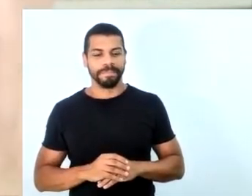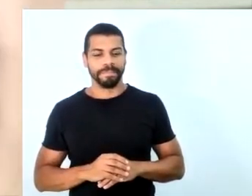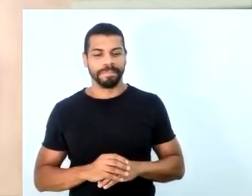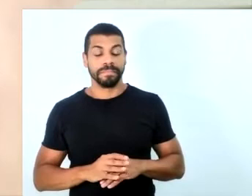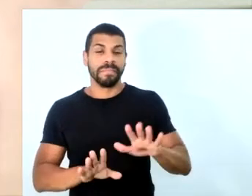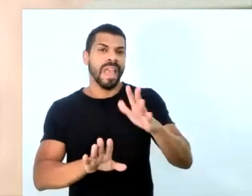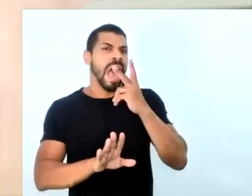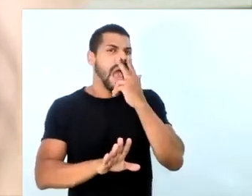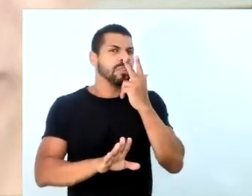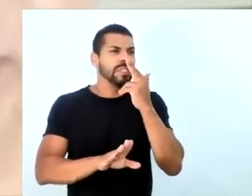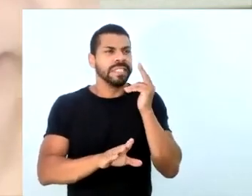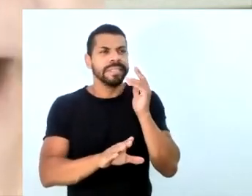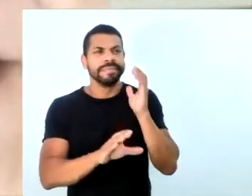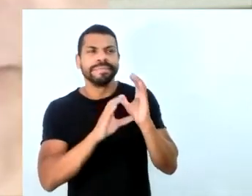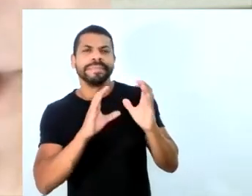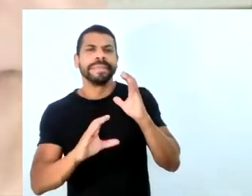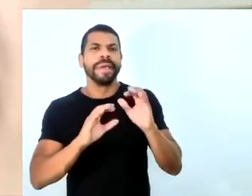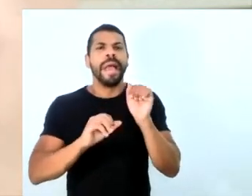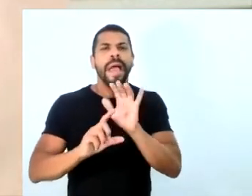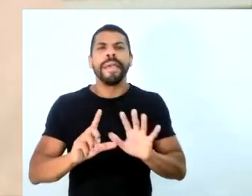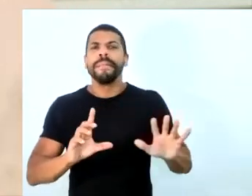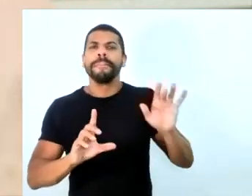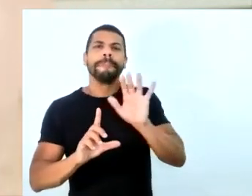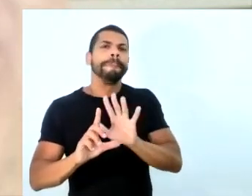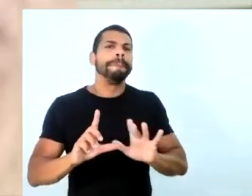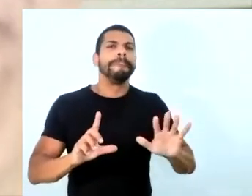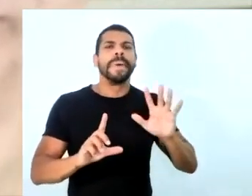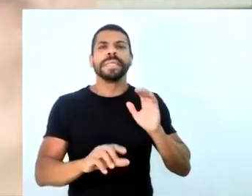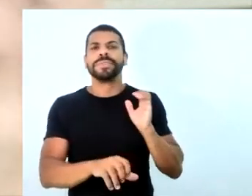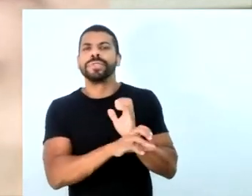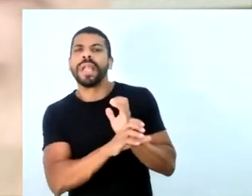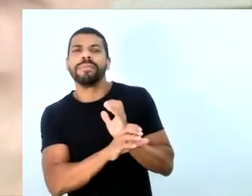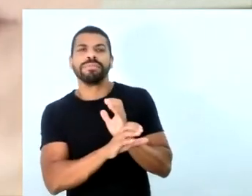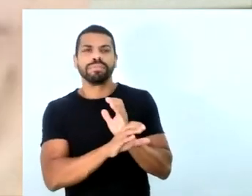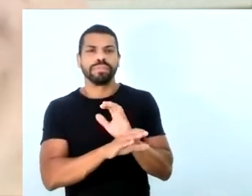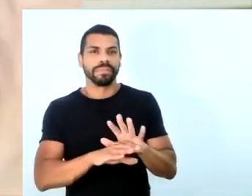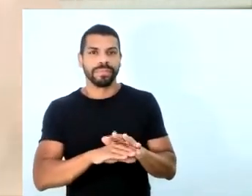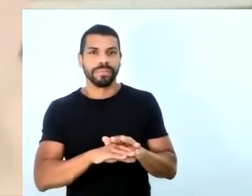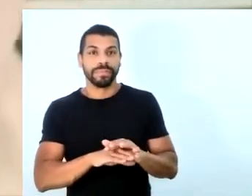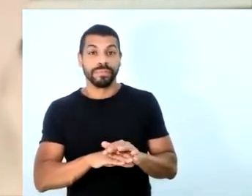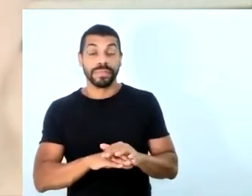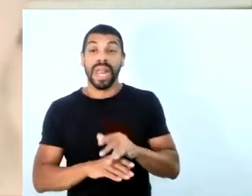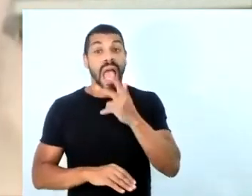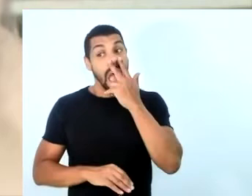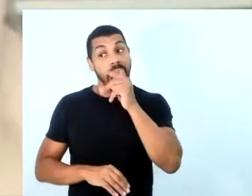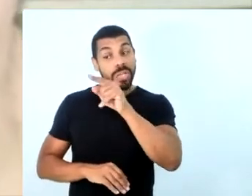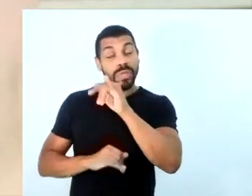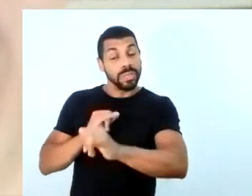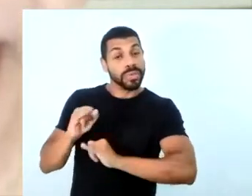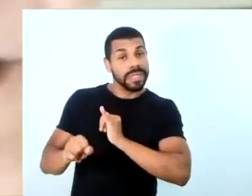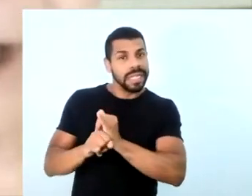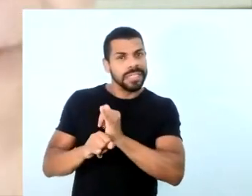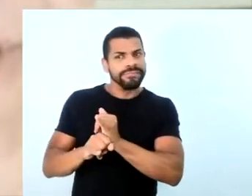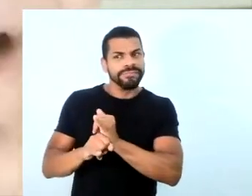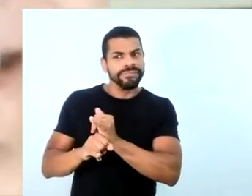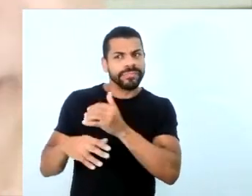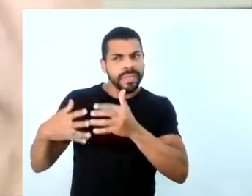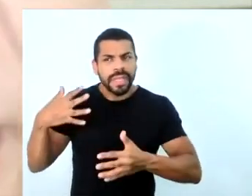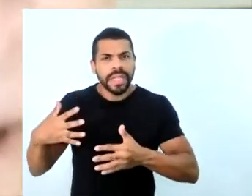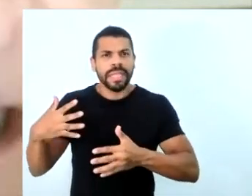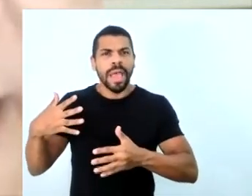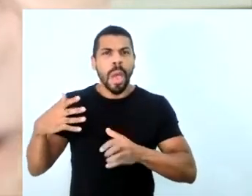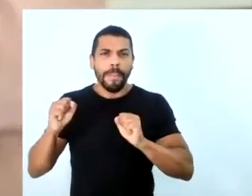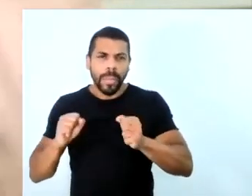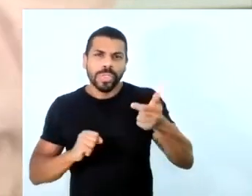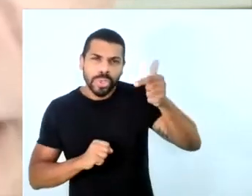Acho que travou aqui a imagem e o som da Natália para mim. Léo? Oi, você travou para mim, acho que travou. Se